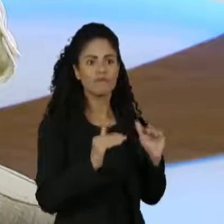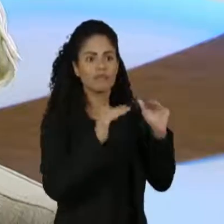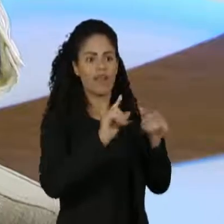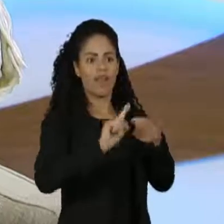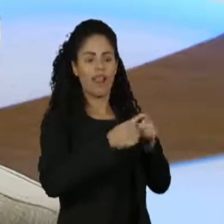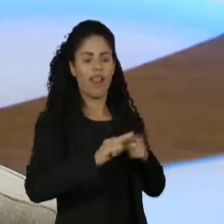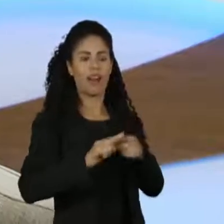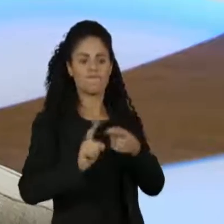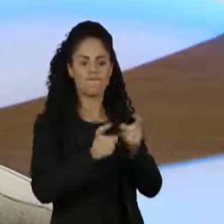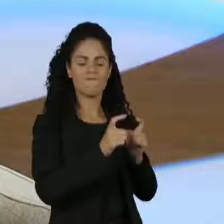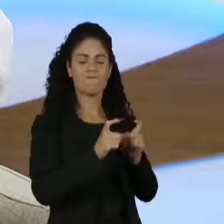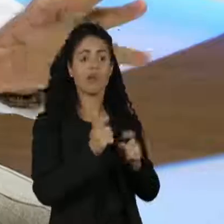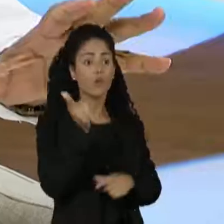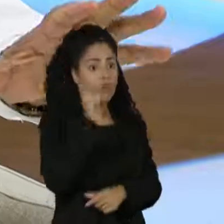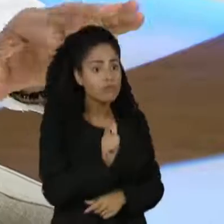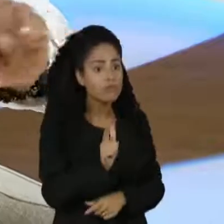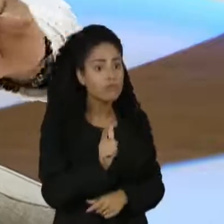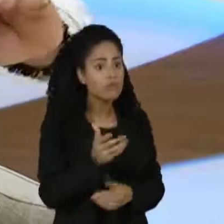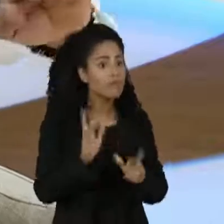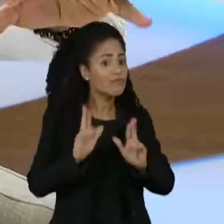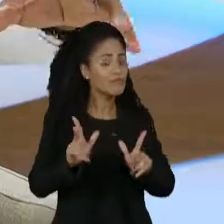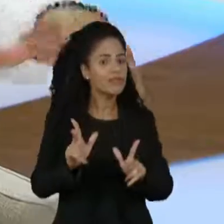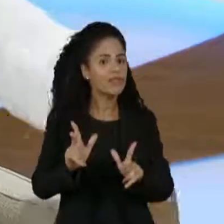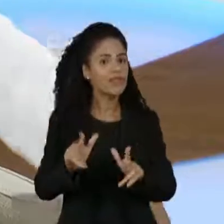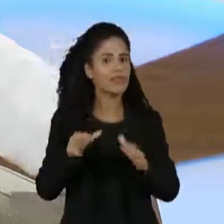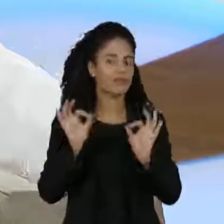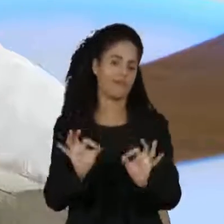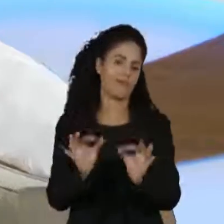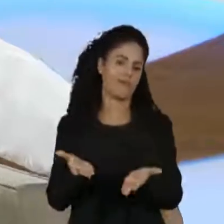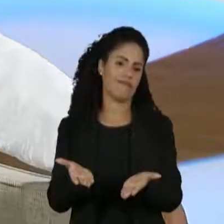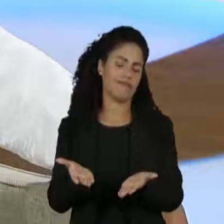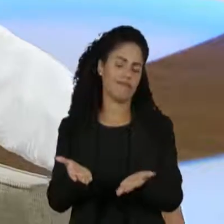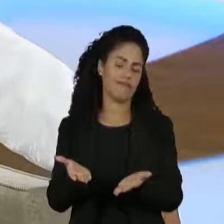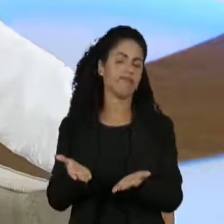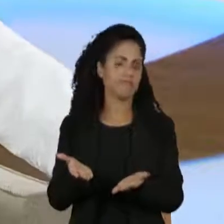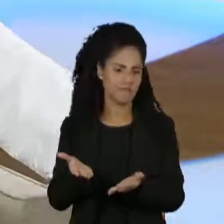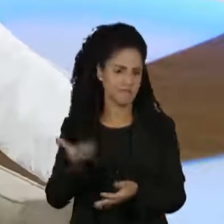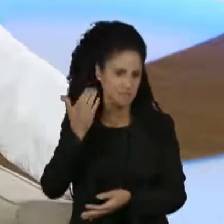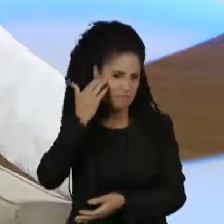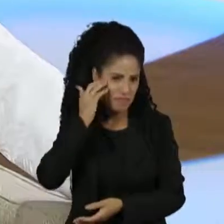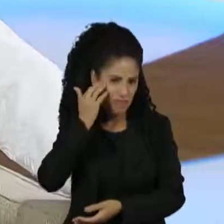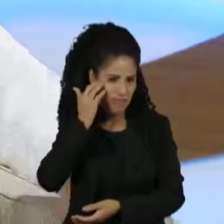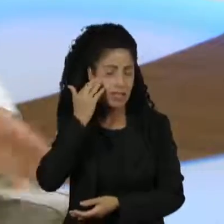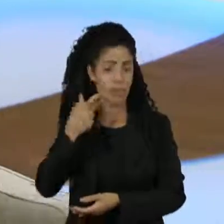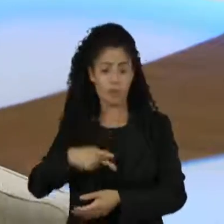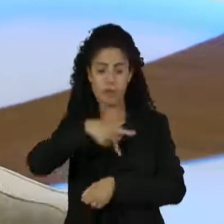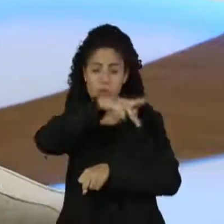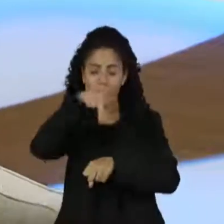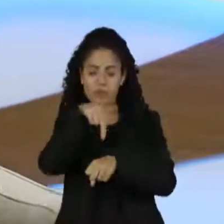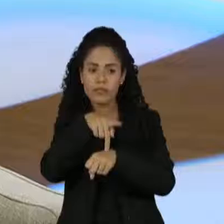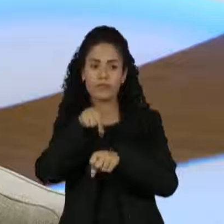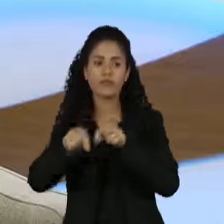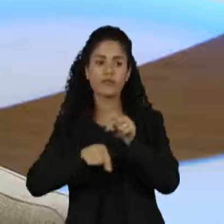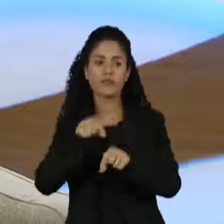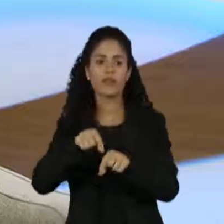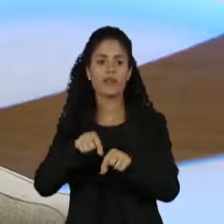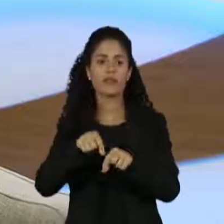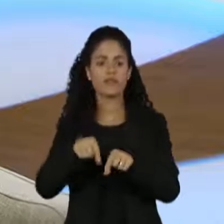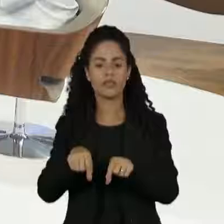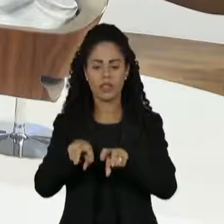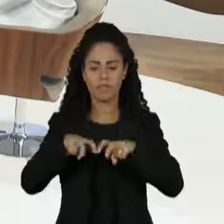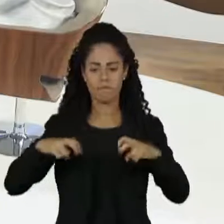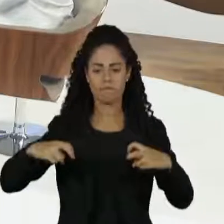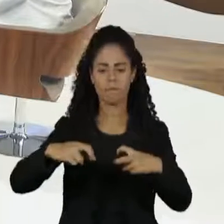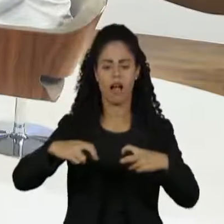6%, né? Que não é nada, não é nada dentro da estrutura do nosso país. Mas na mesa de